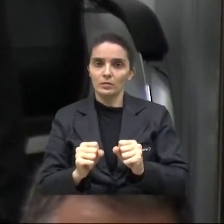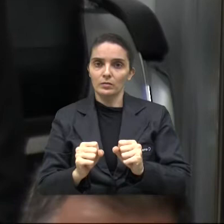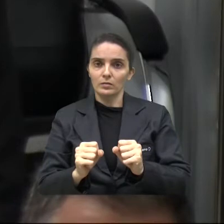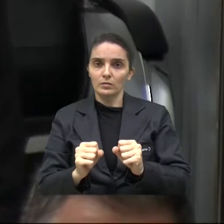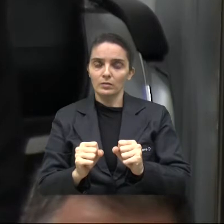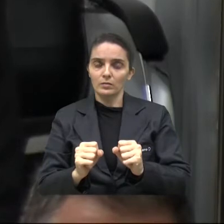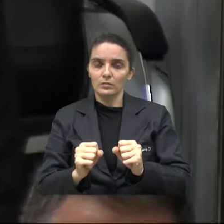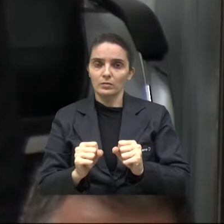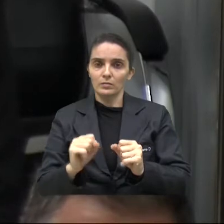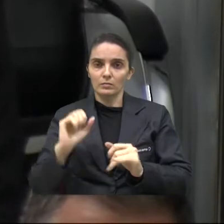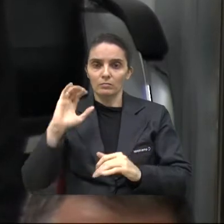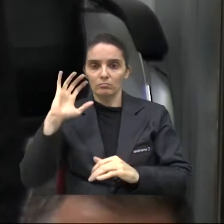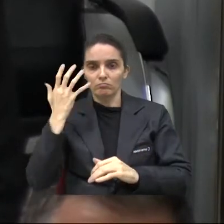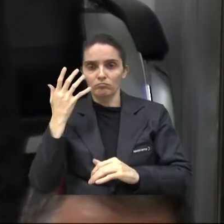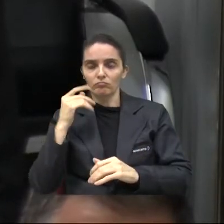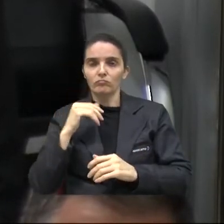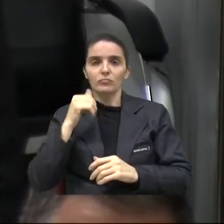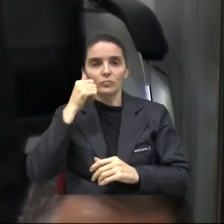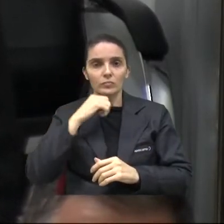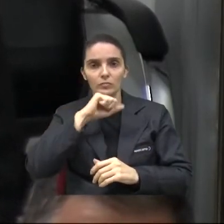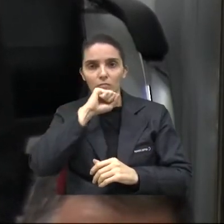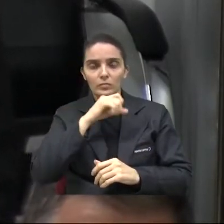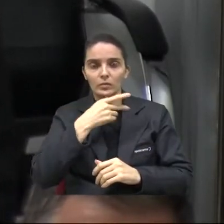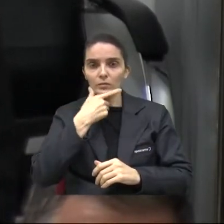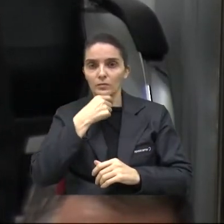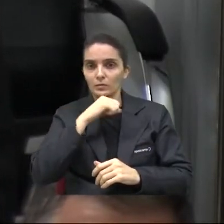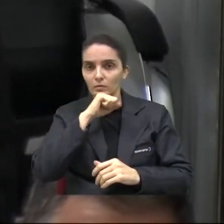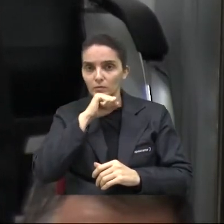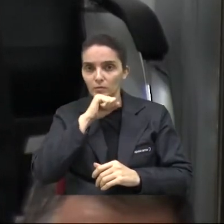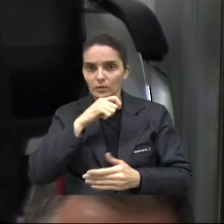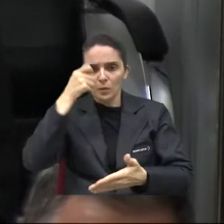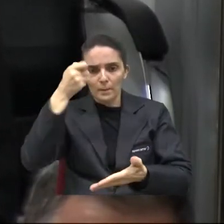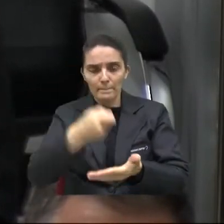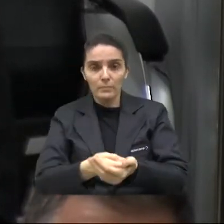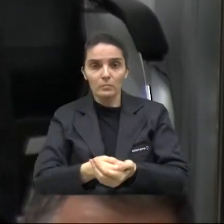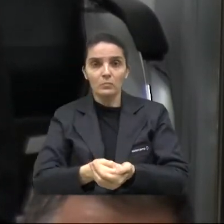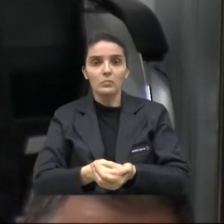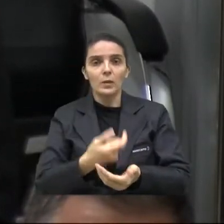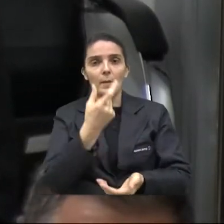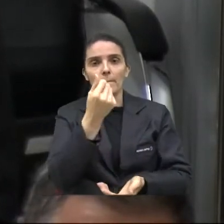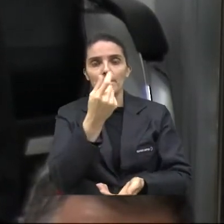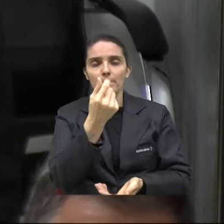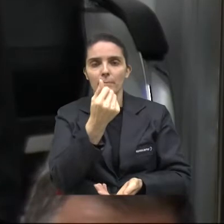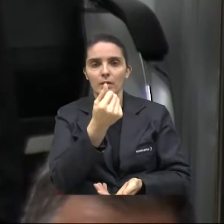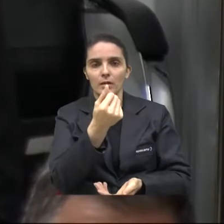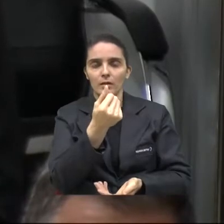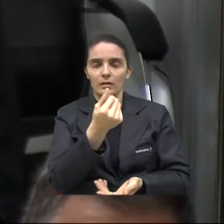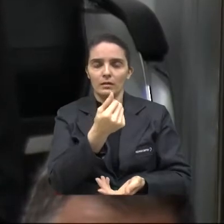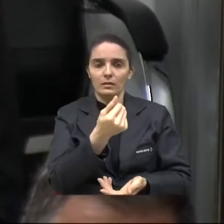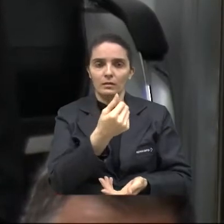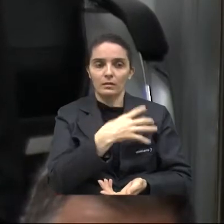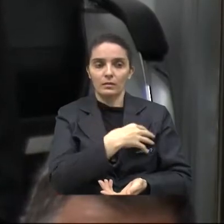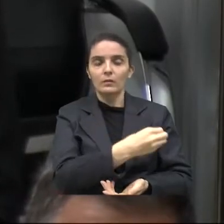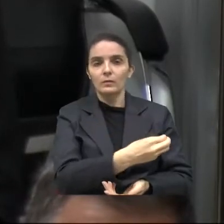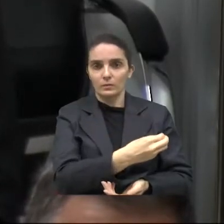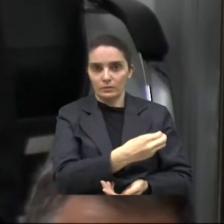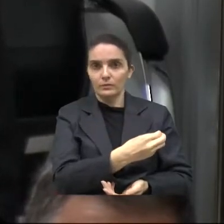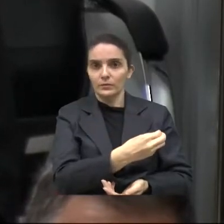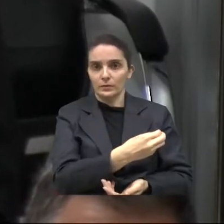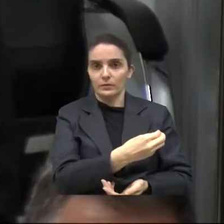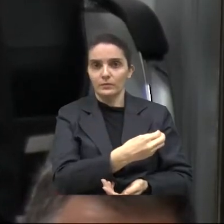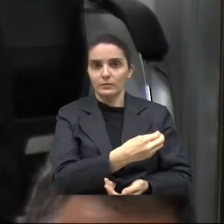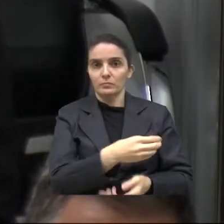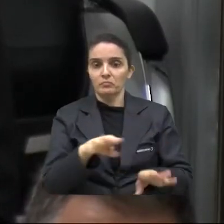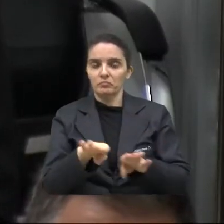com relação a ambos os pais responsáveis, obrigação indenizatória por dano material e responsabilidade